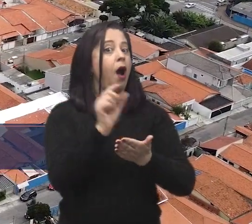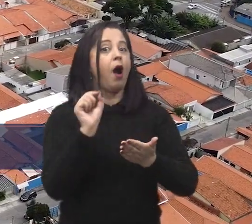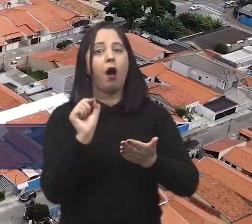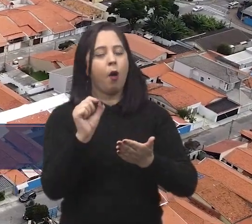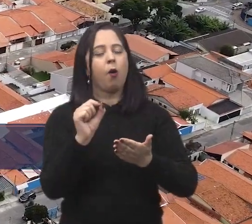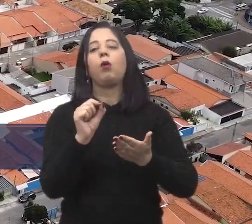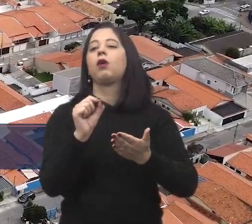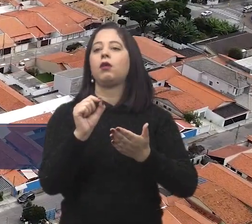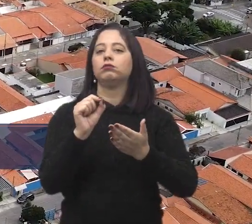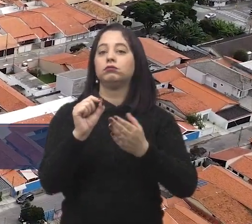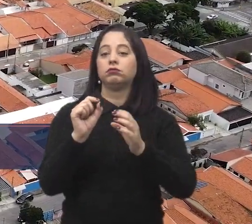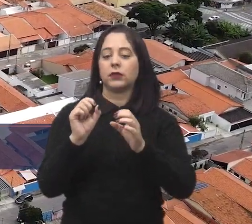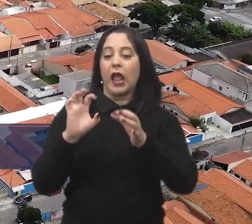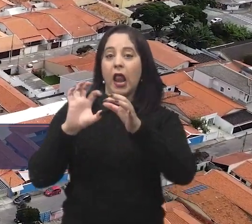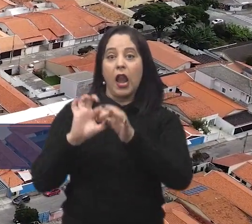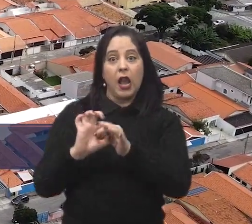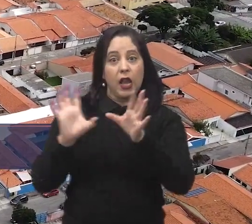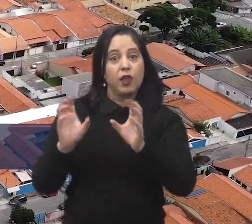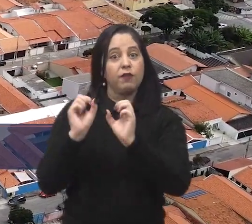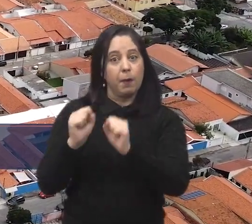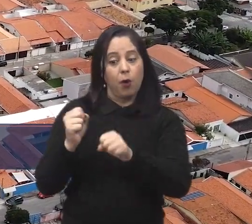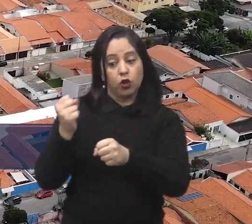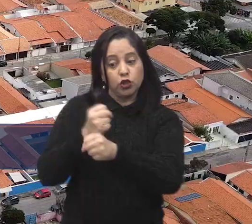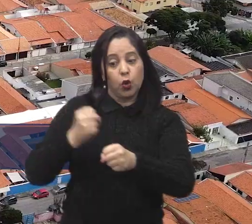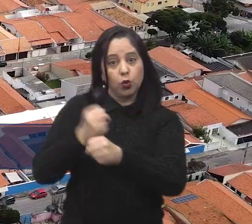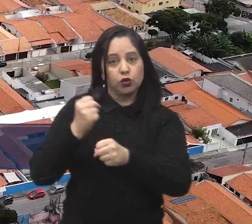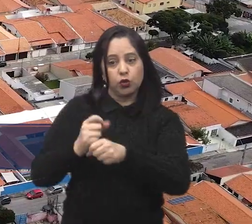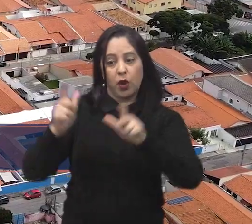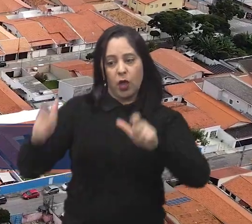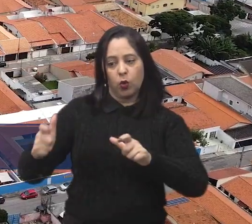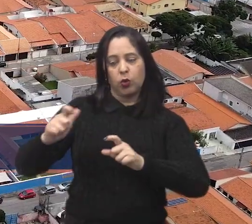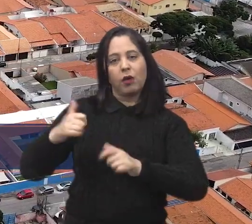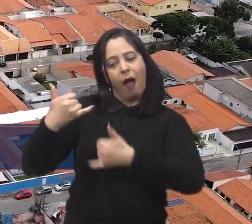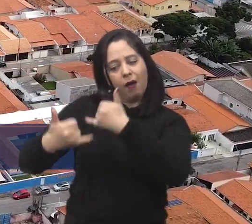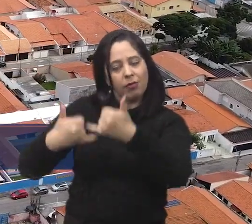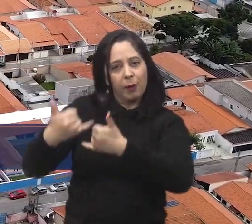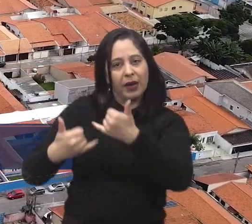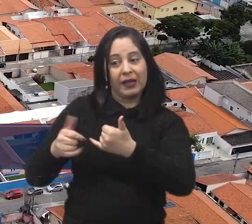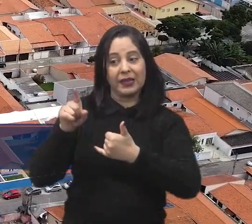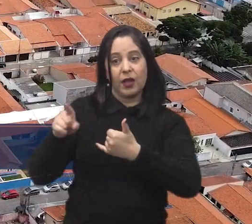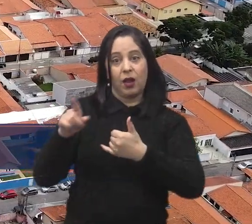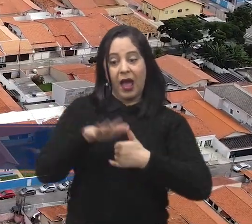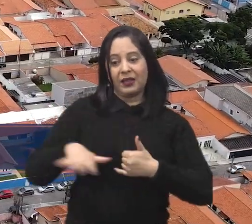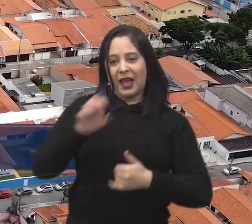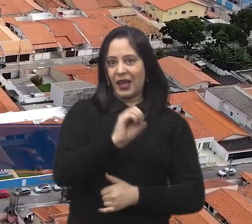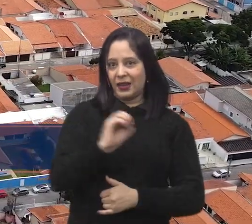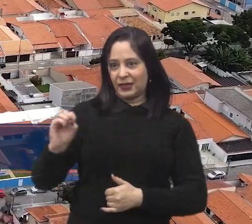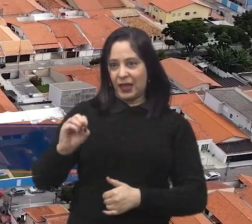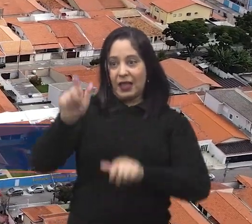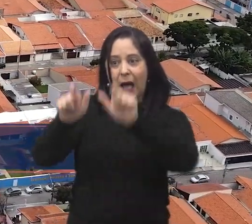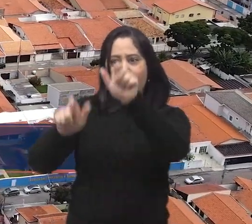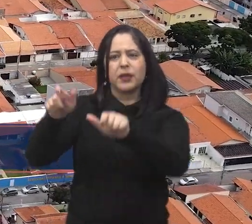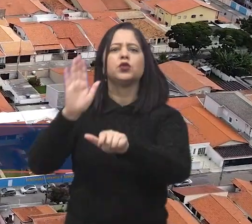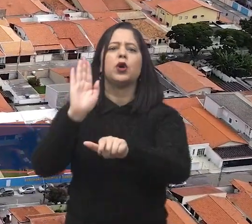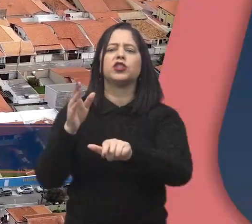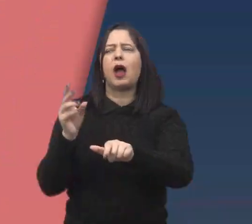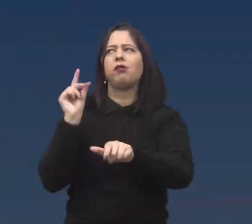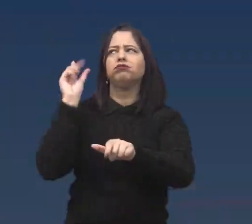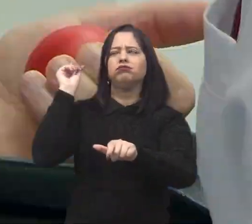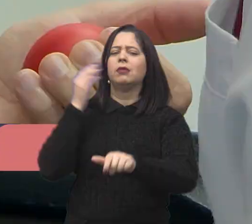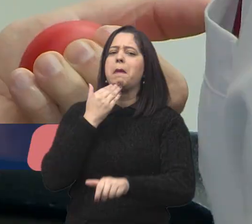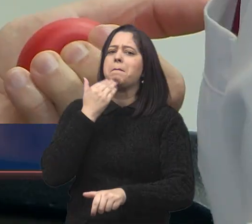autoriza a construção de área de lazer na região oeste da cidade. O espaço era um pedido dos moradores do